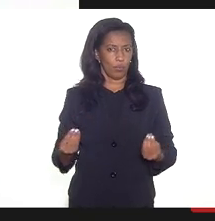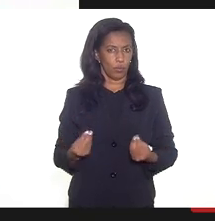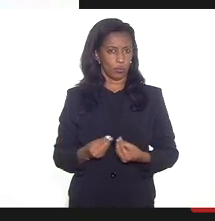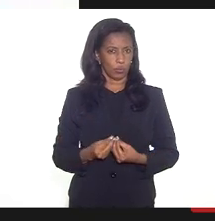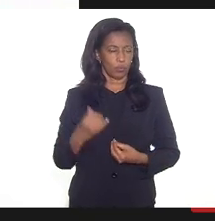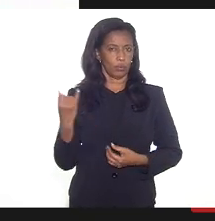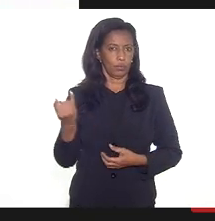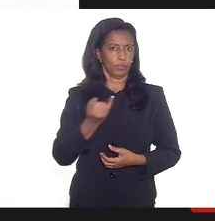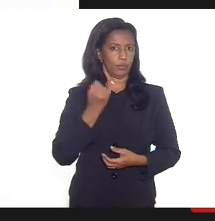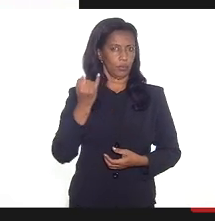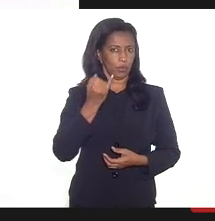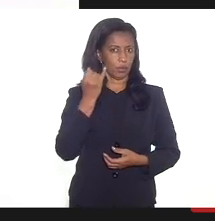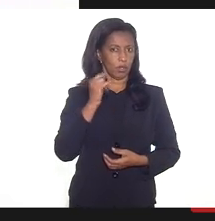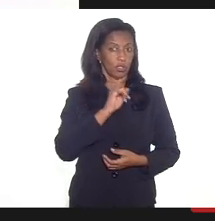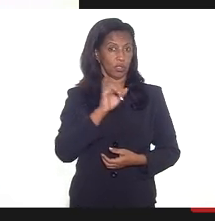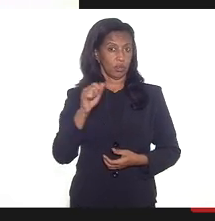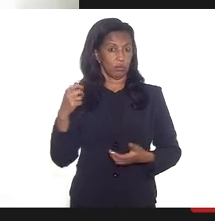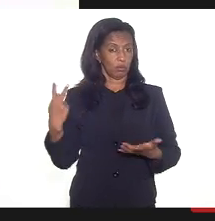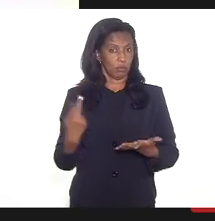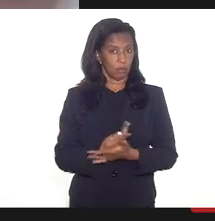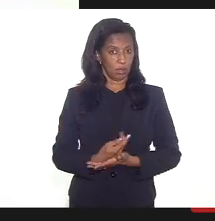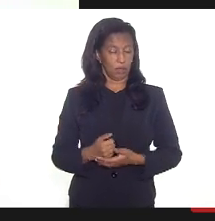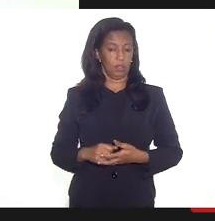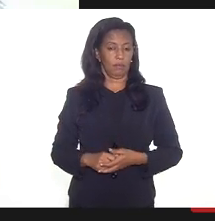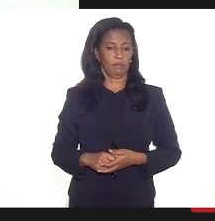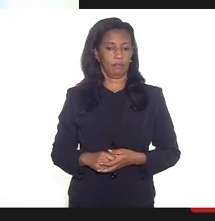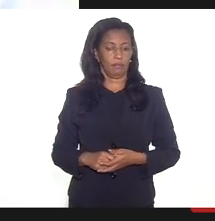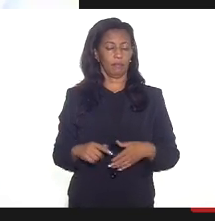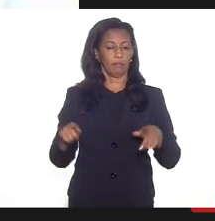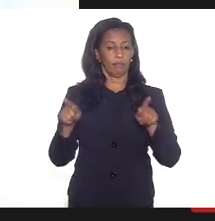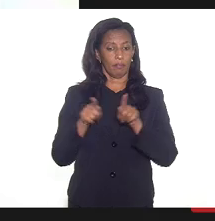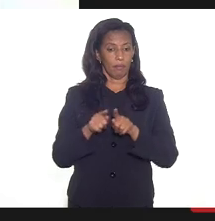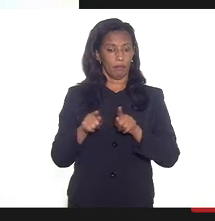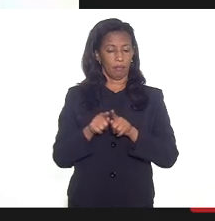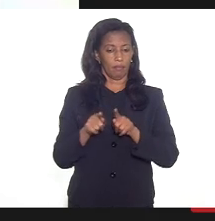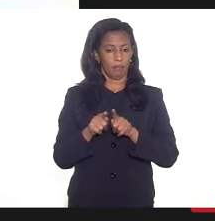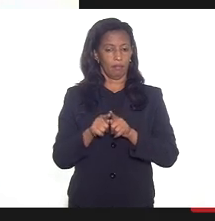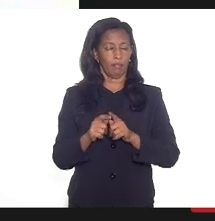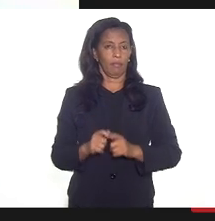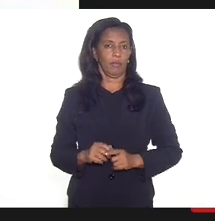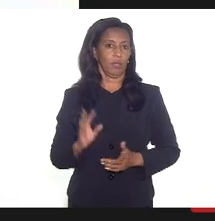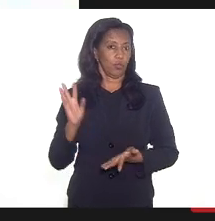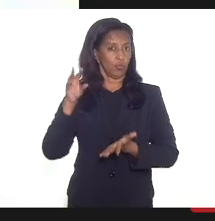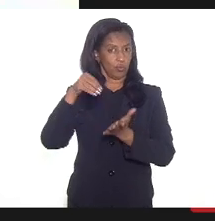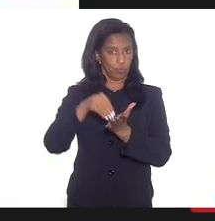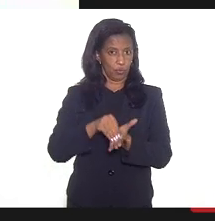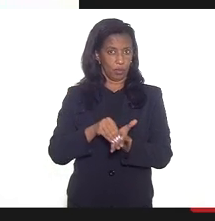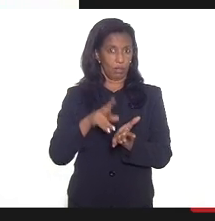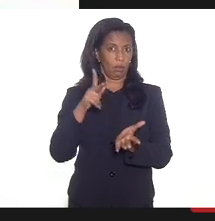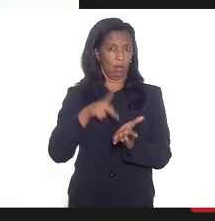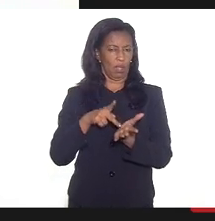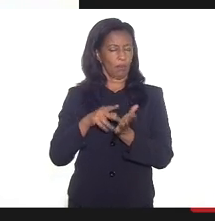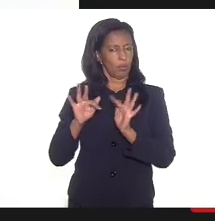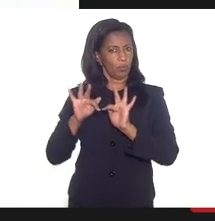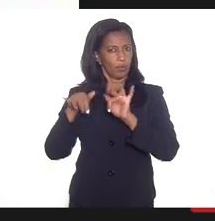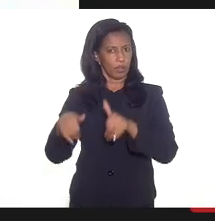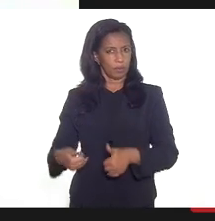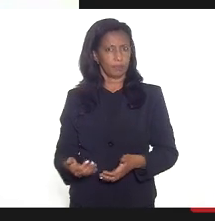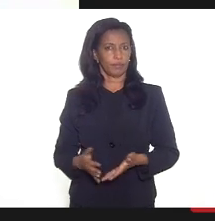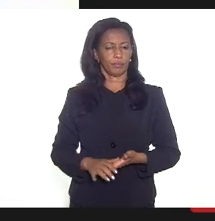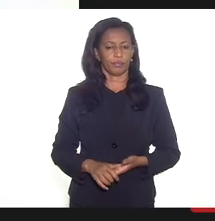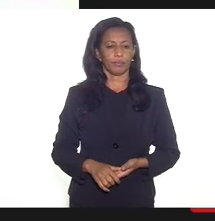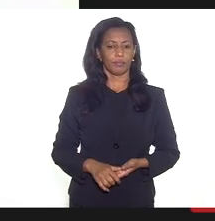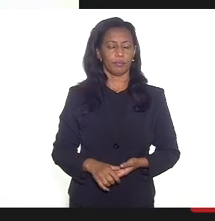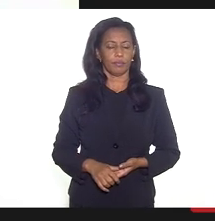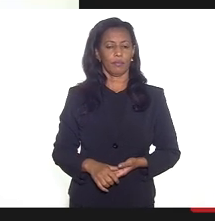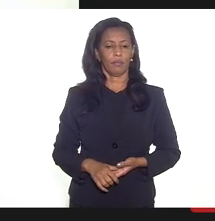é muito importante que isso aconteça. E uma outra coisa que eu esqueci de colocar, e eu já estou realmente terminando, é